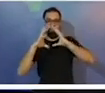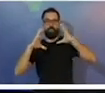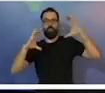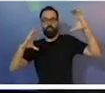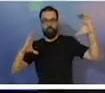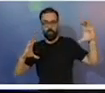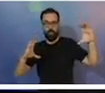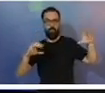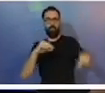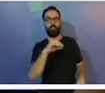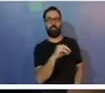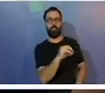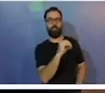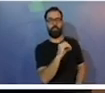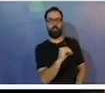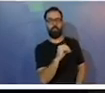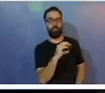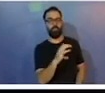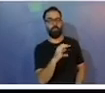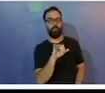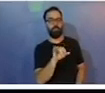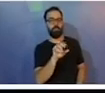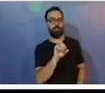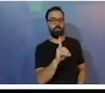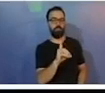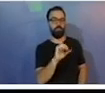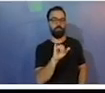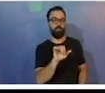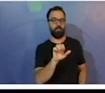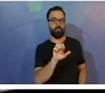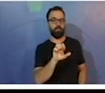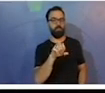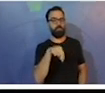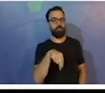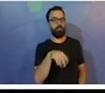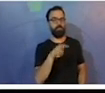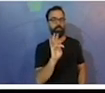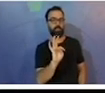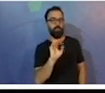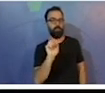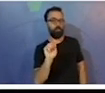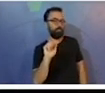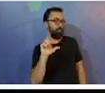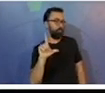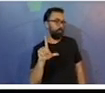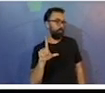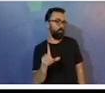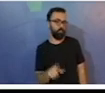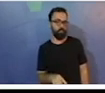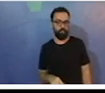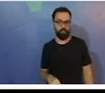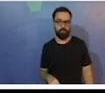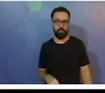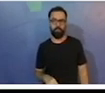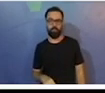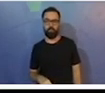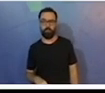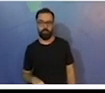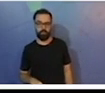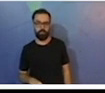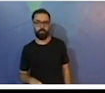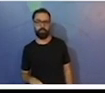é o hemisfério ocidental. Então, respondendo a B, os Estados Unidos estão localizados no